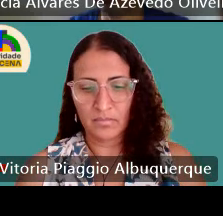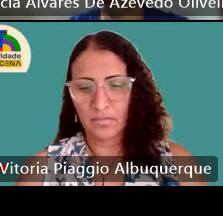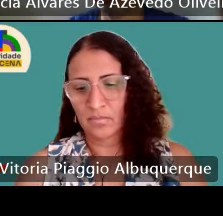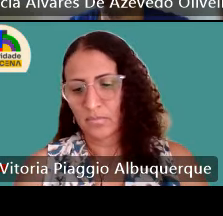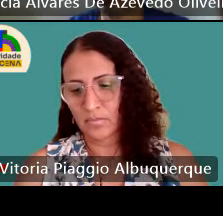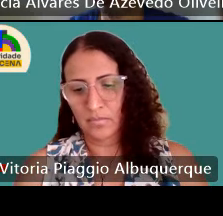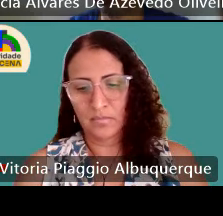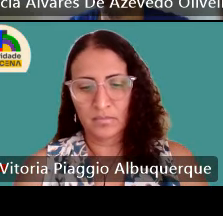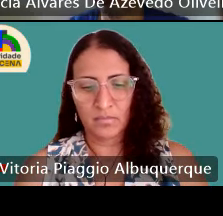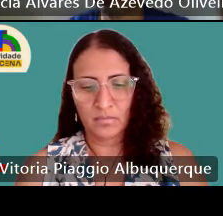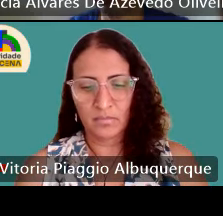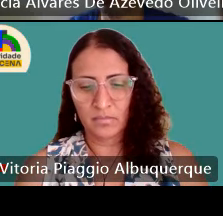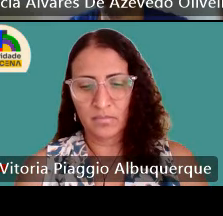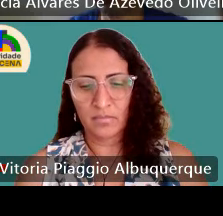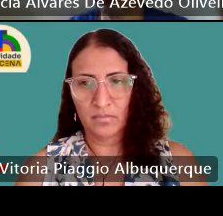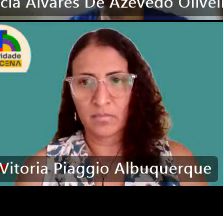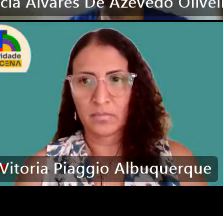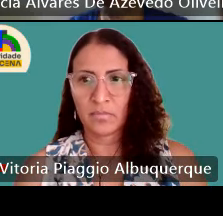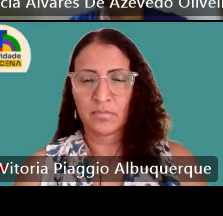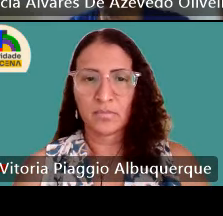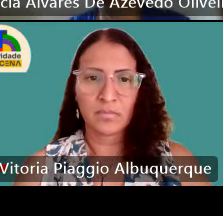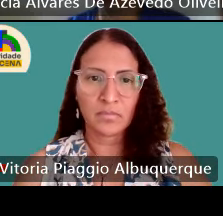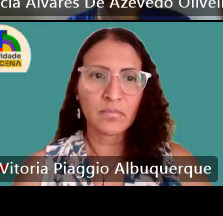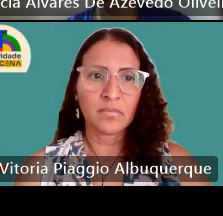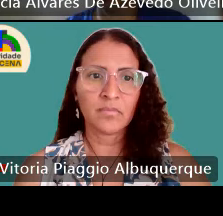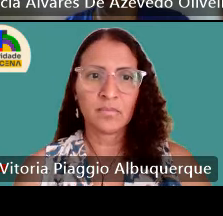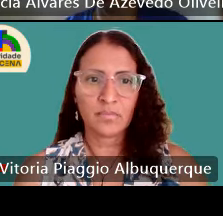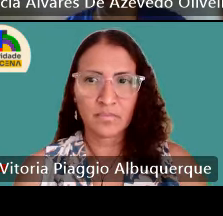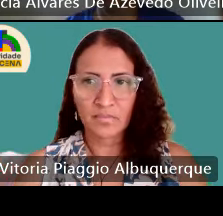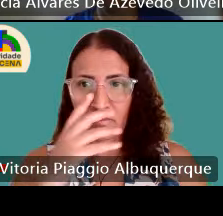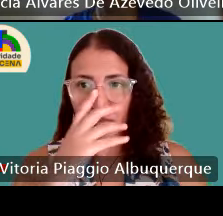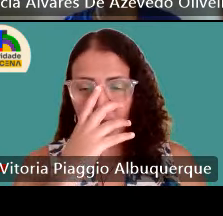várias vezes para andar então assim o